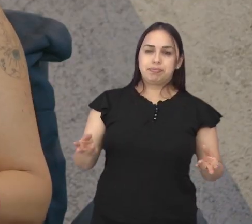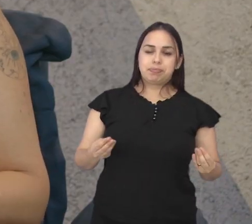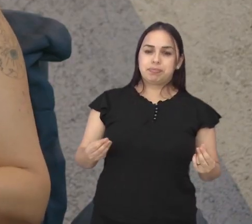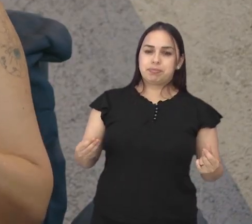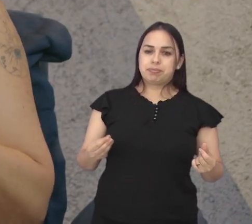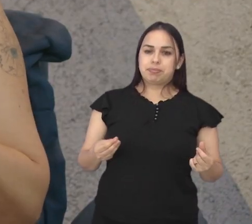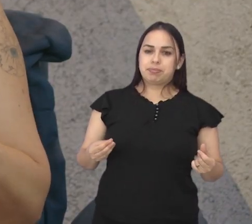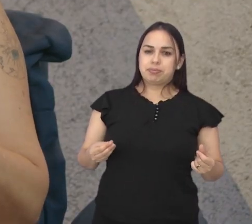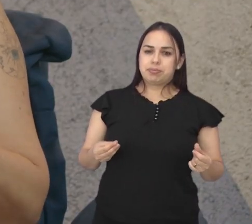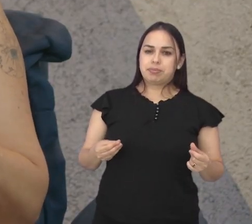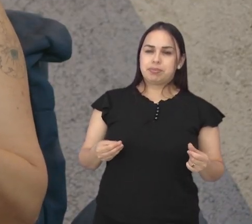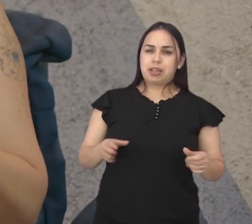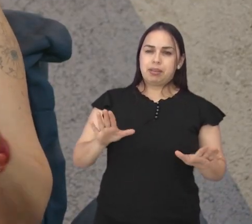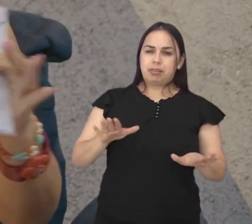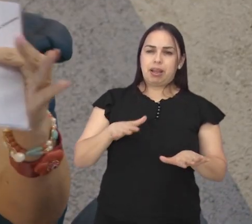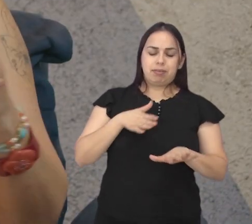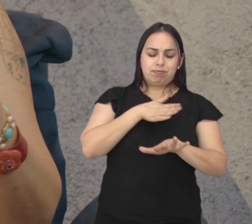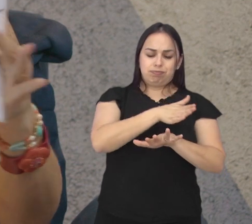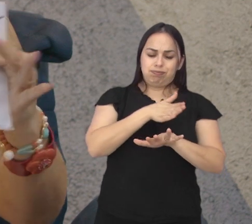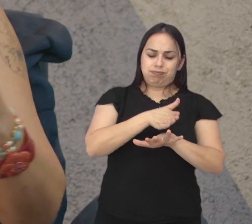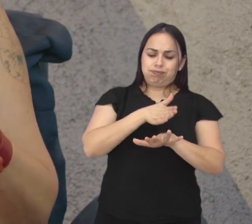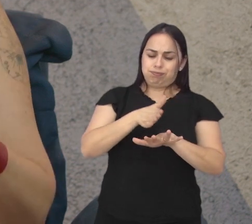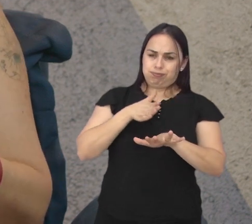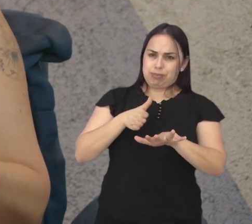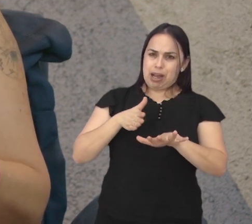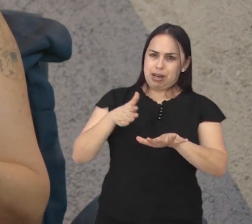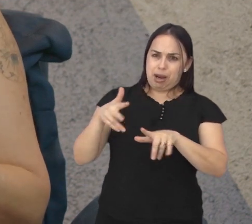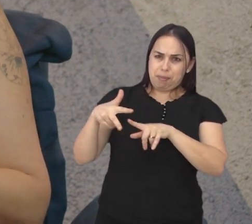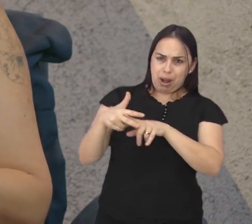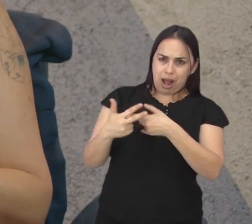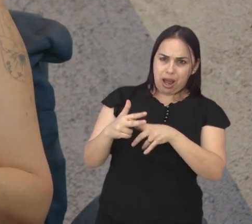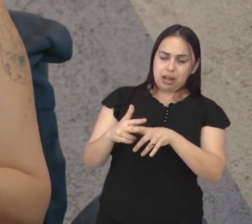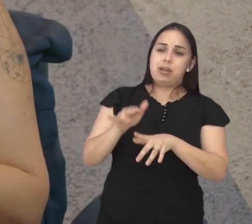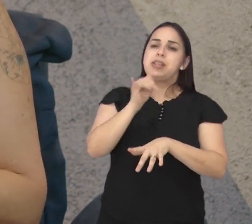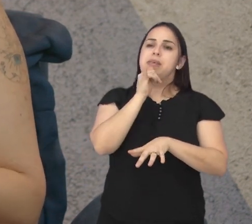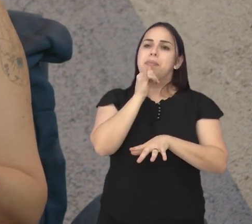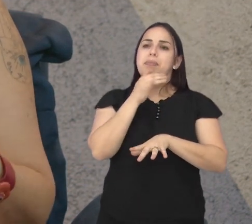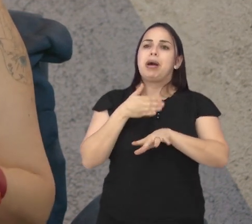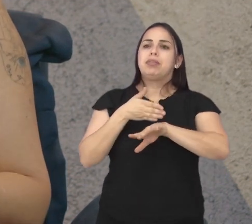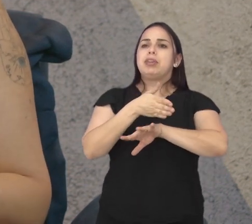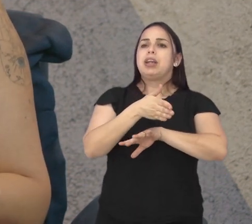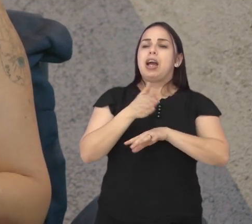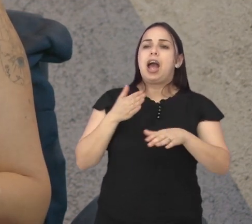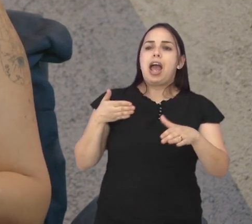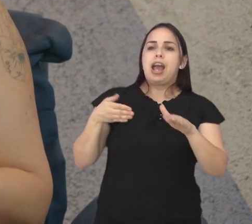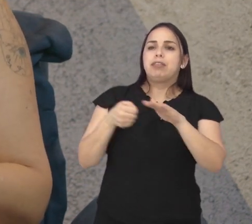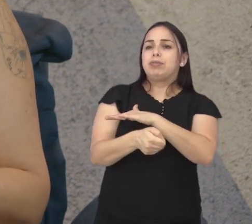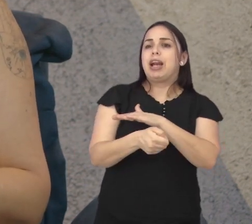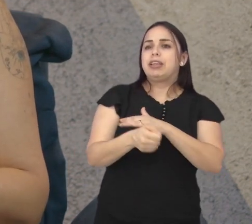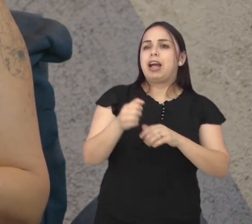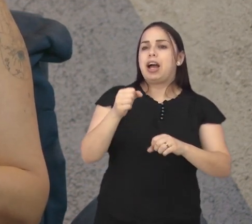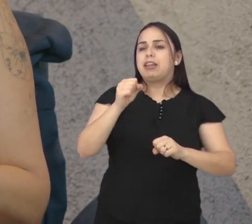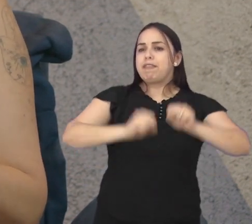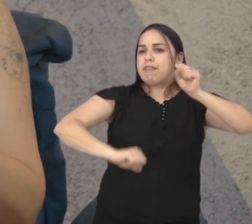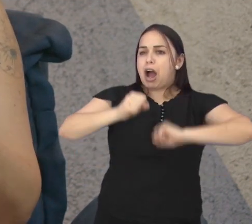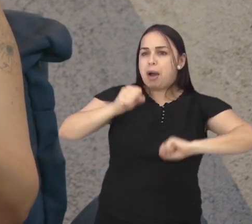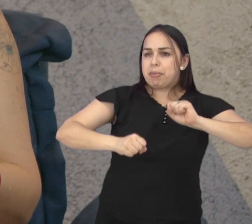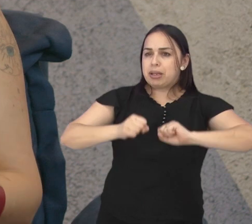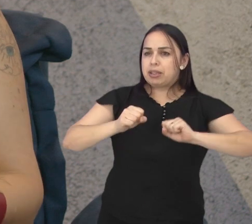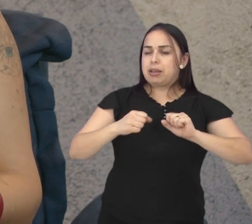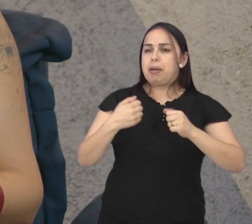geralmente existem vários nichos de mecânico, né? Para você entrar numa indústria, assim.